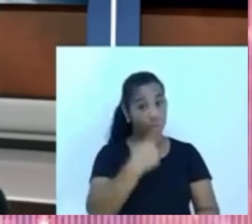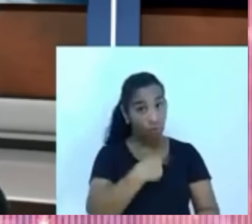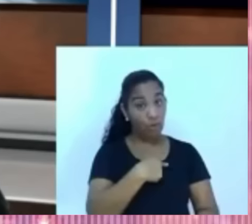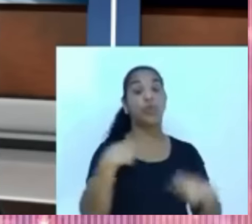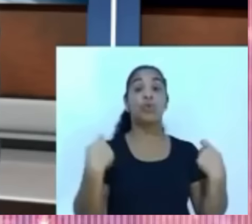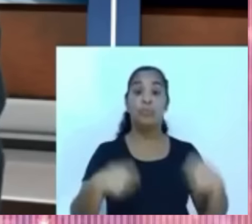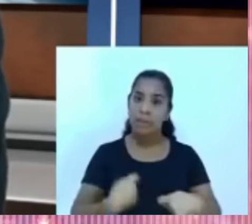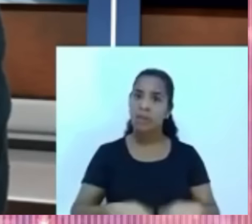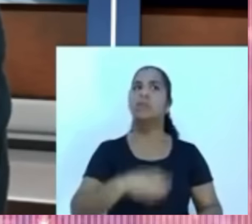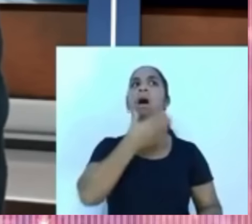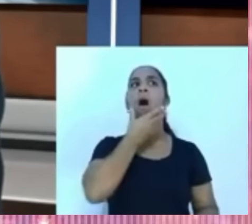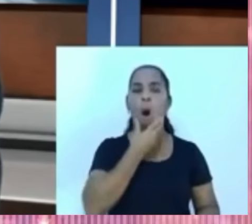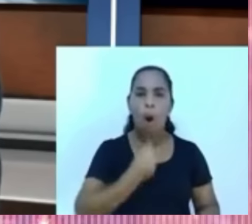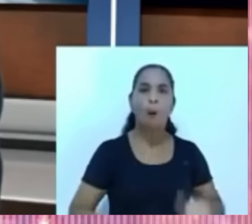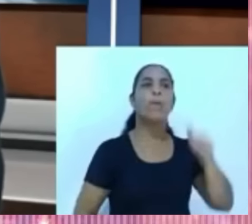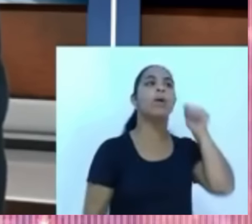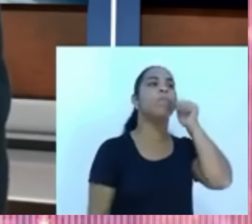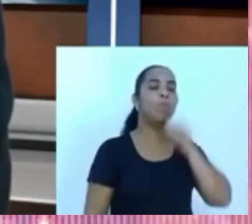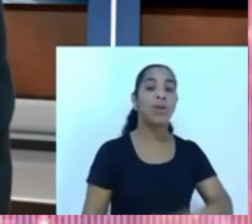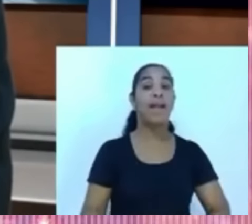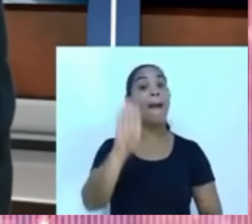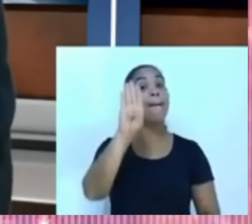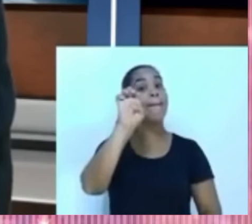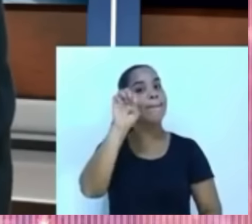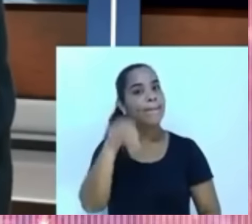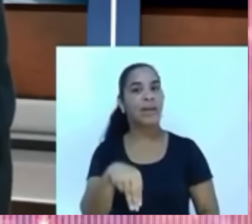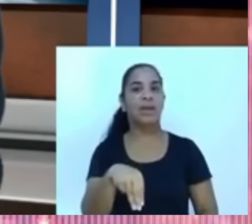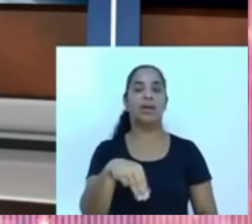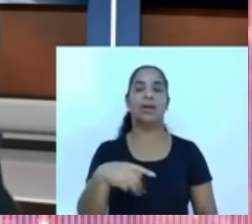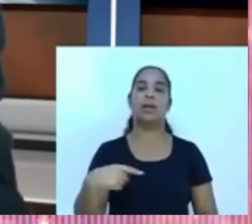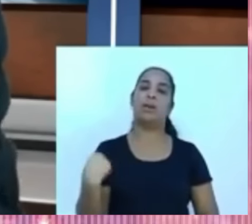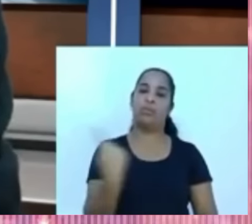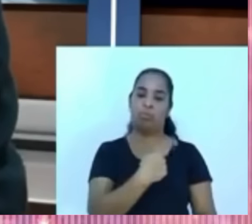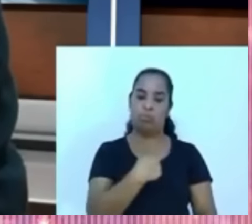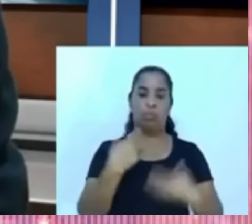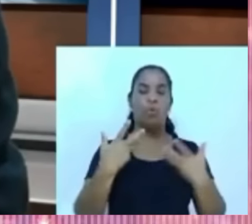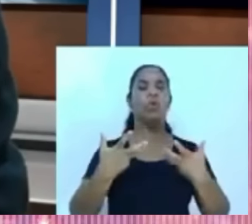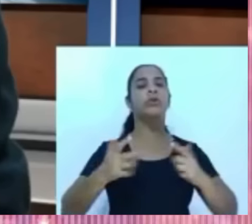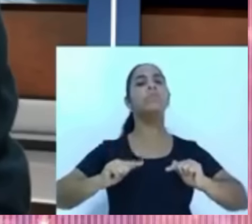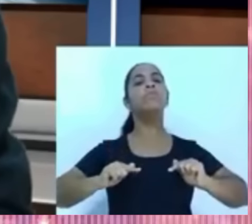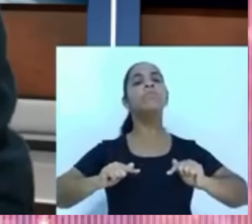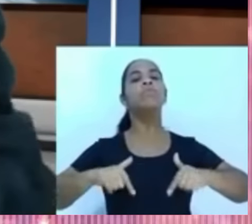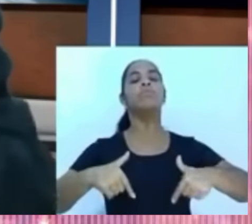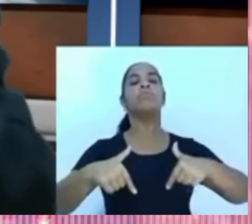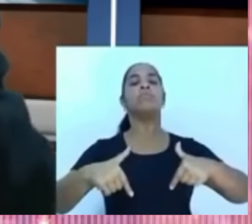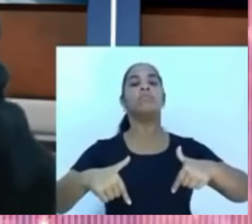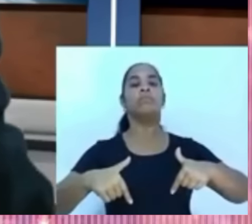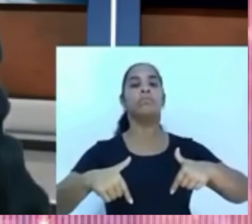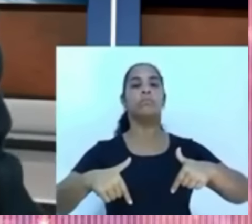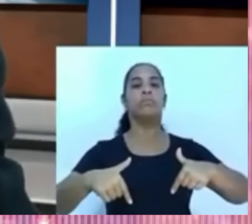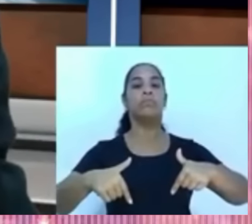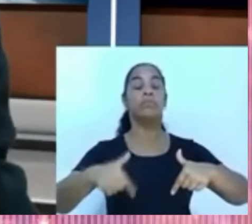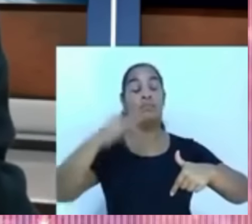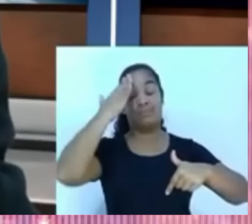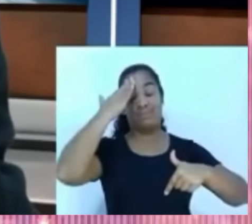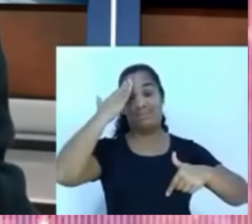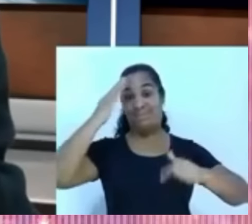mulher de bem que iremos enfrentar os